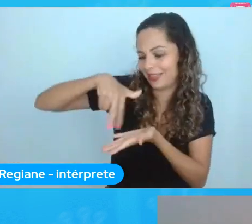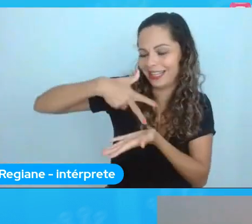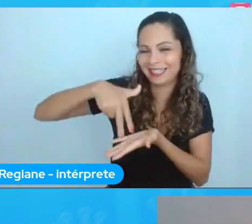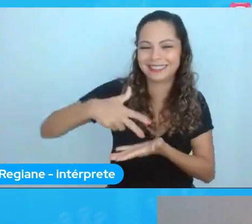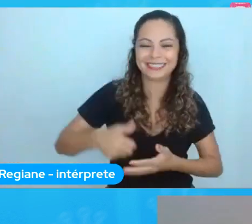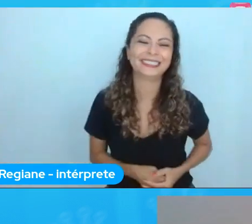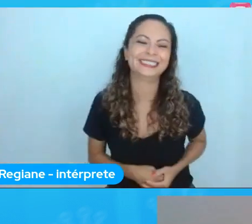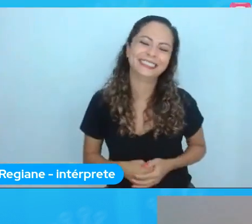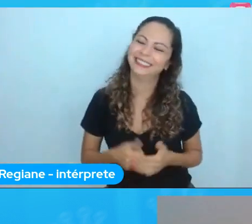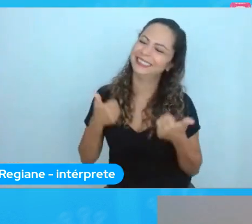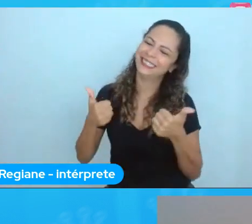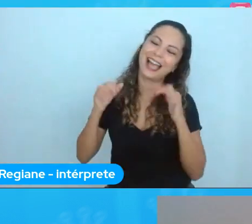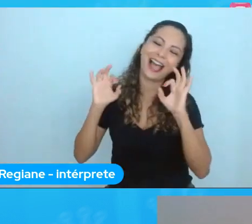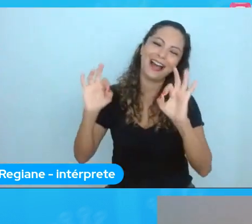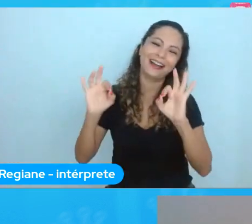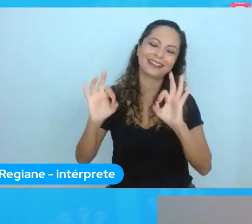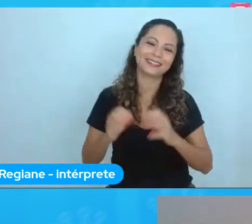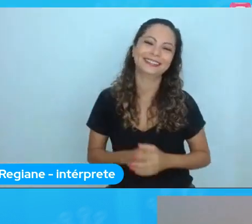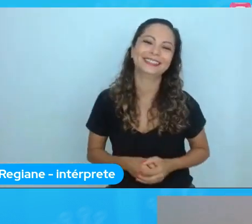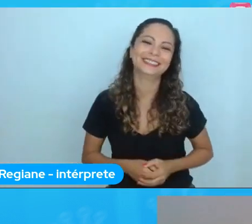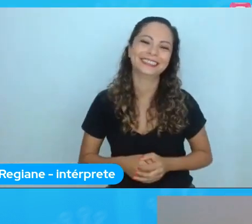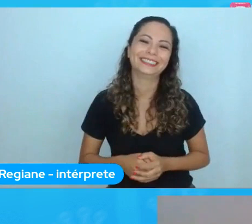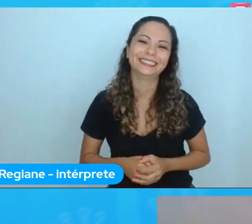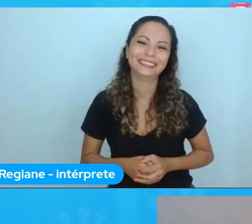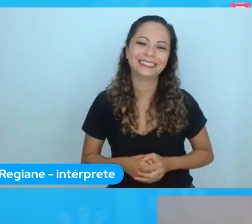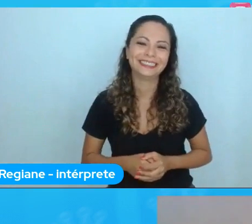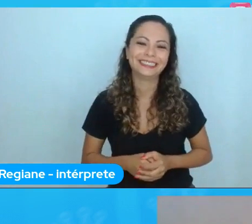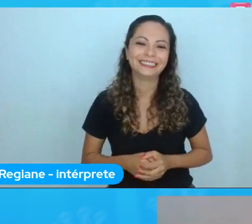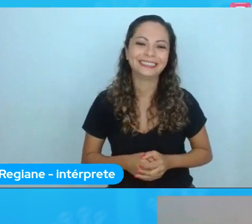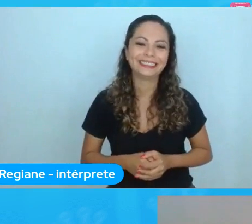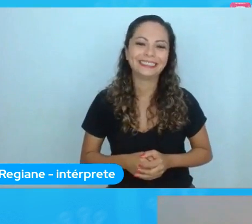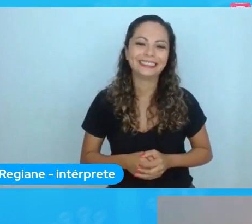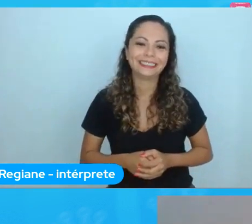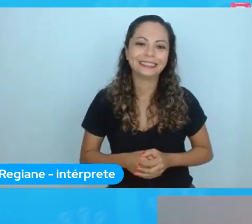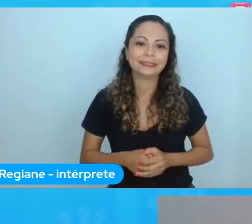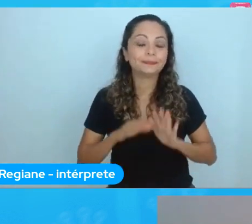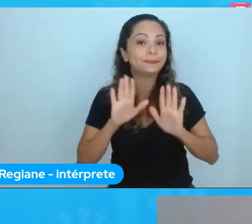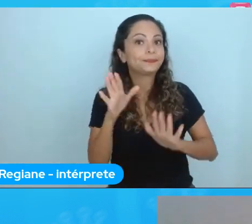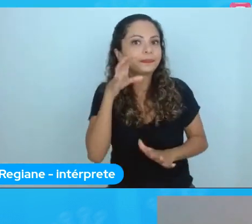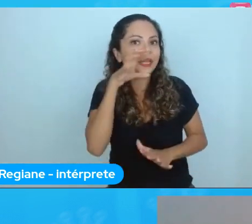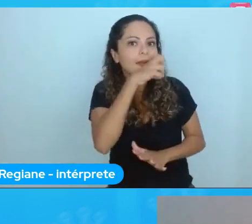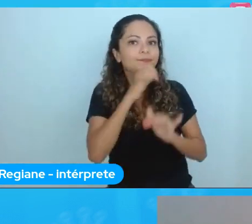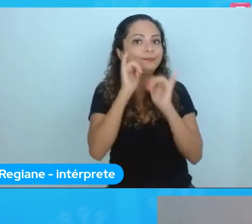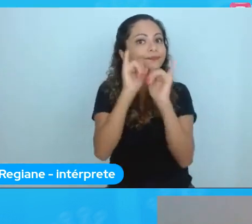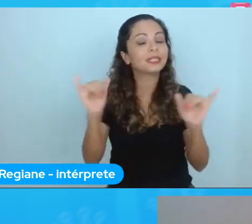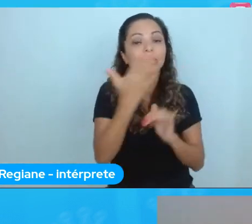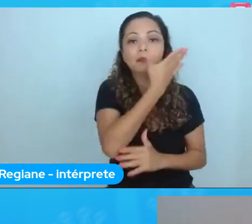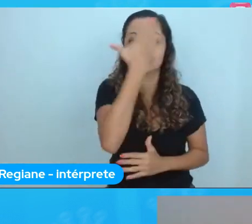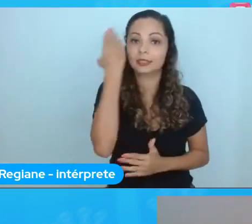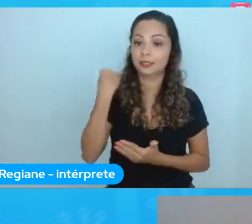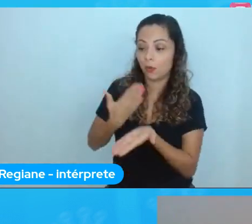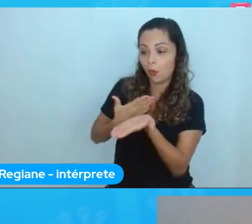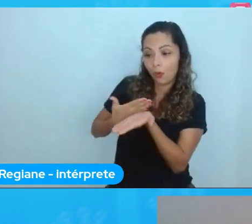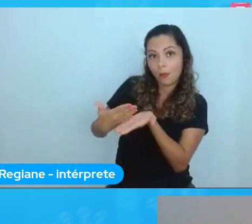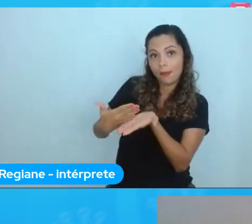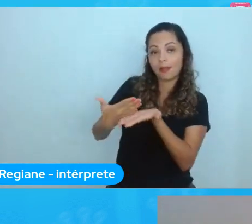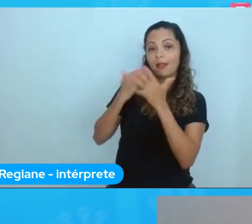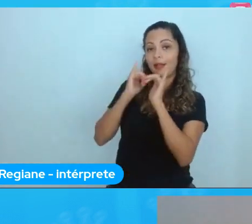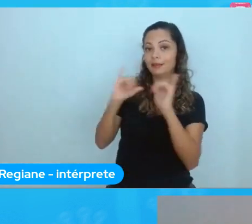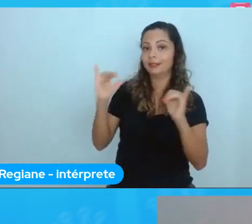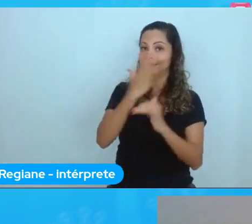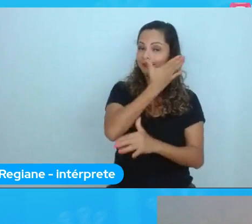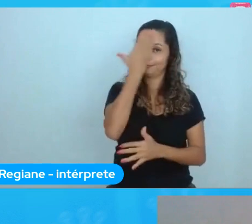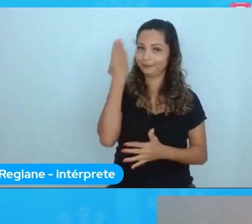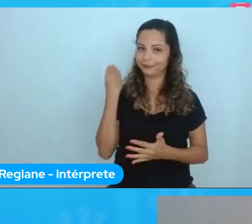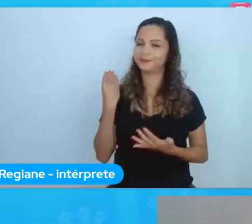dança. Show de bola. Mas é isso, deixa eu fazer um aviso breve, que eu esqueci no início. Mas é